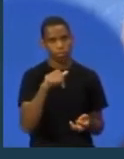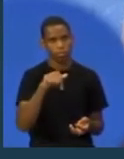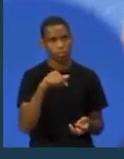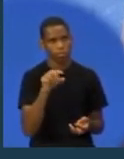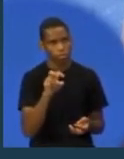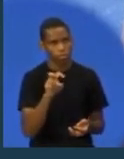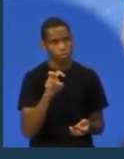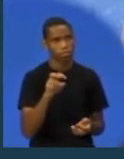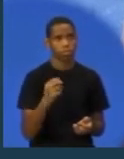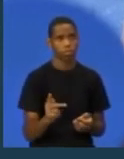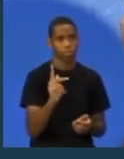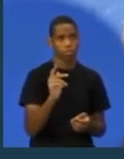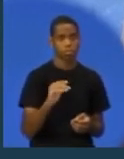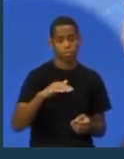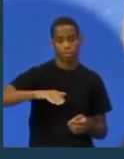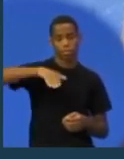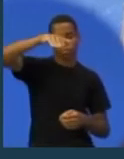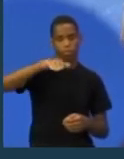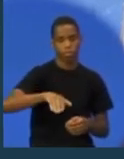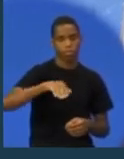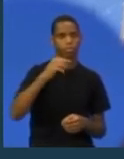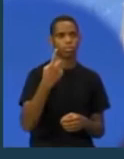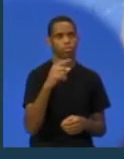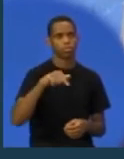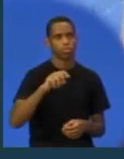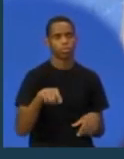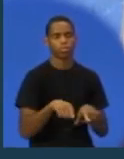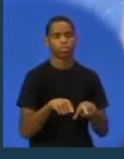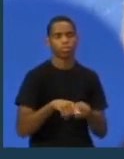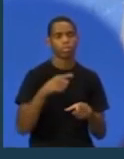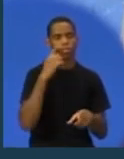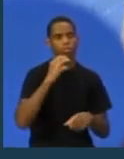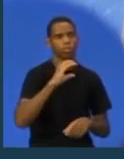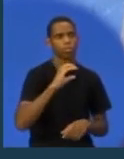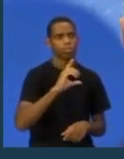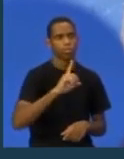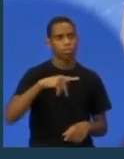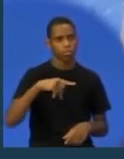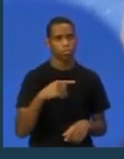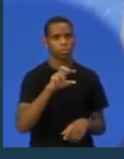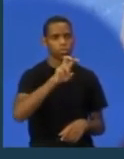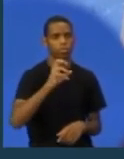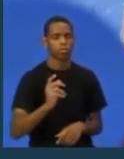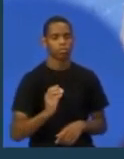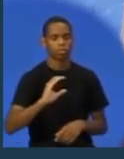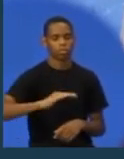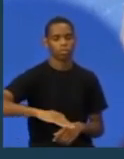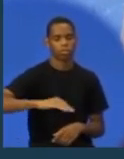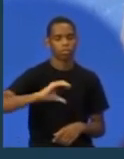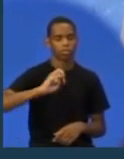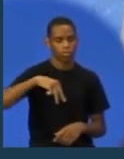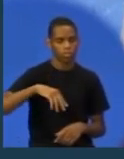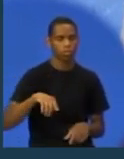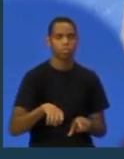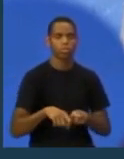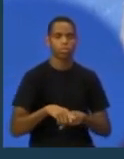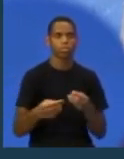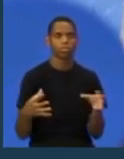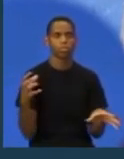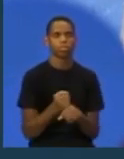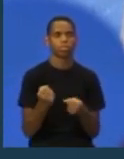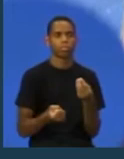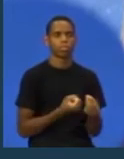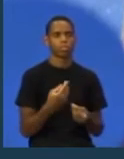175 centímetros e desvio padrão 5 centímetros. Aí como que você vai calcular o coeficiente de variação nesses